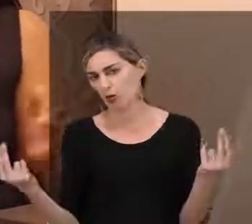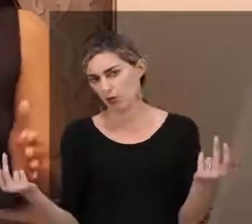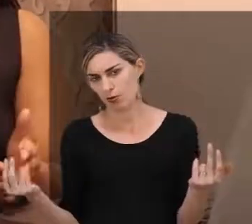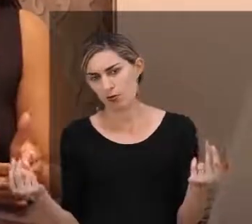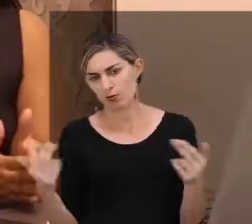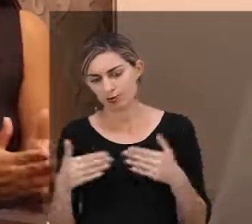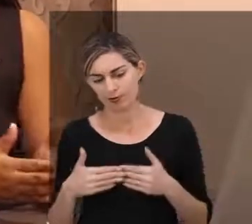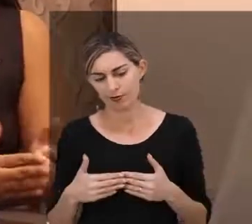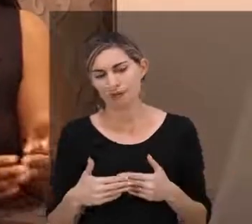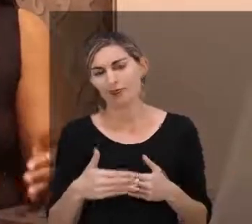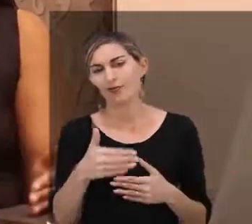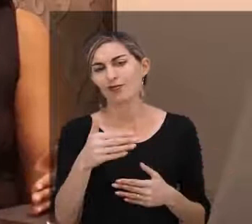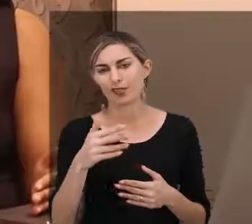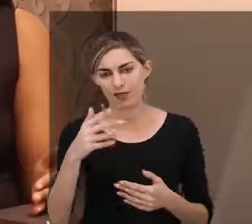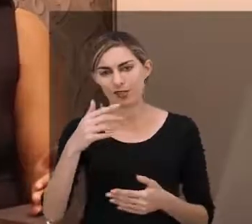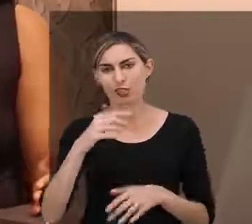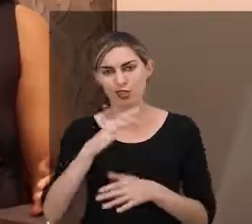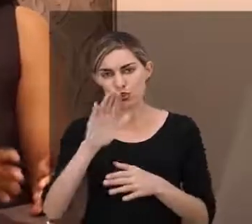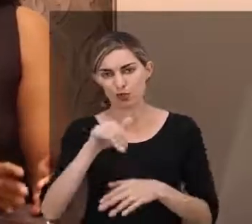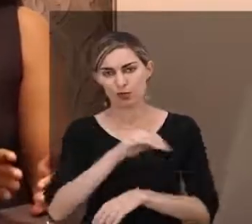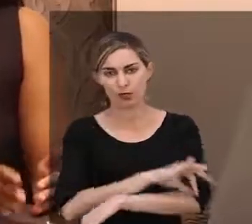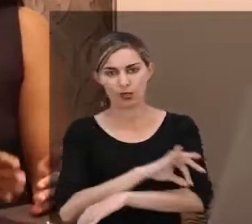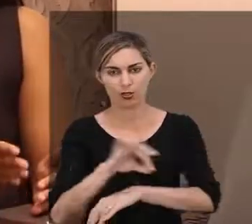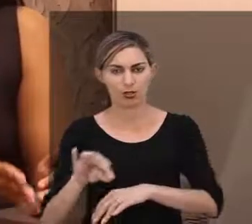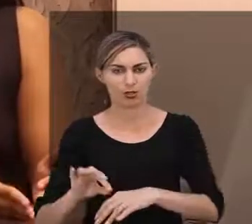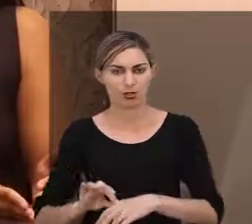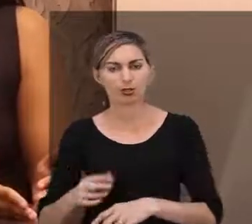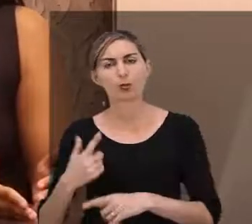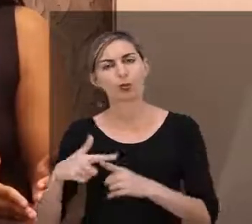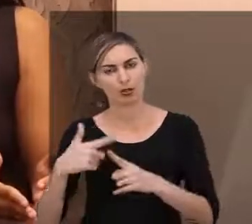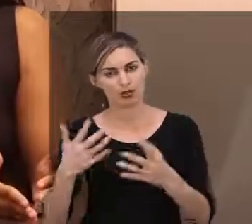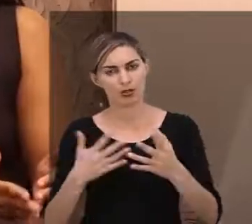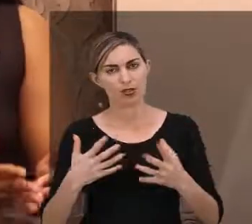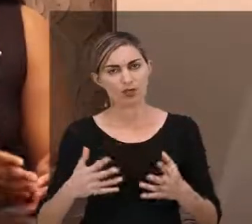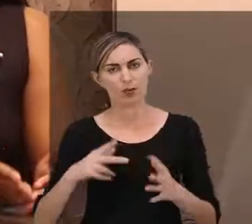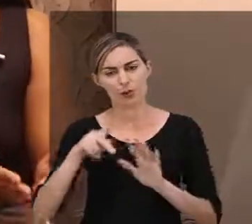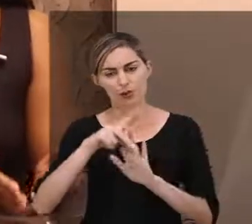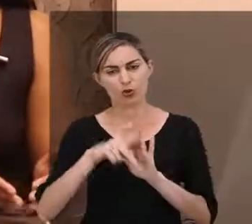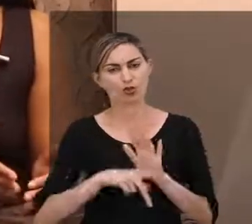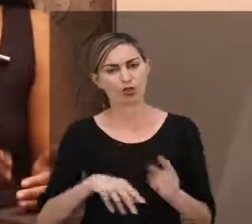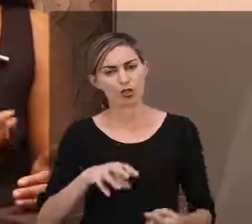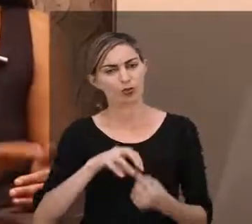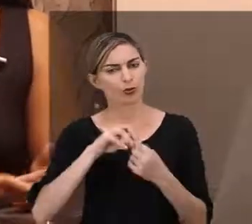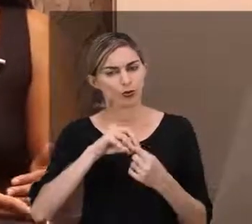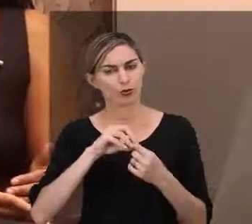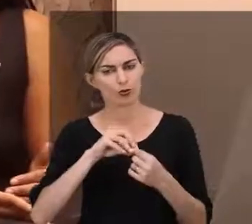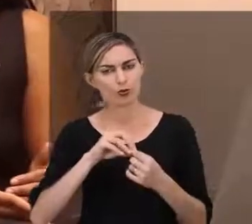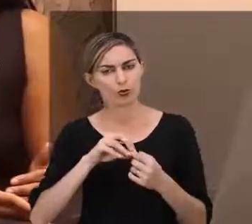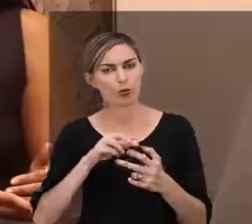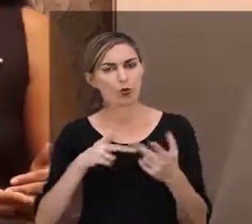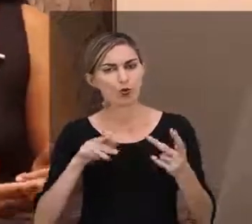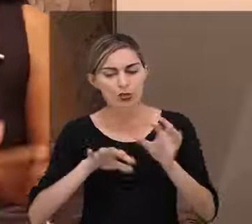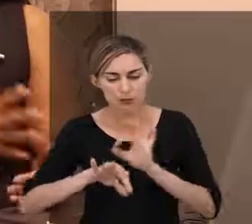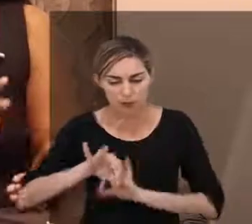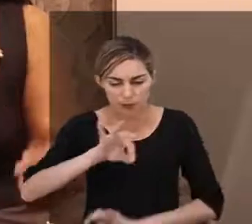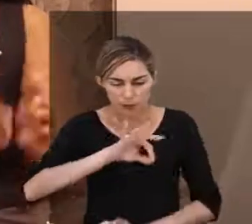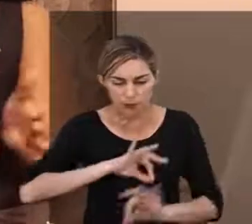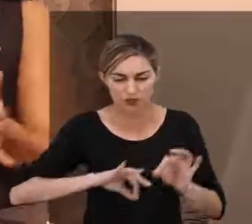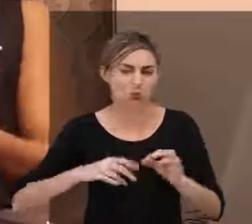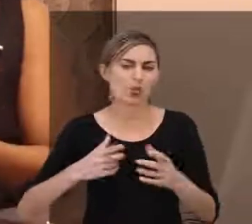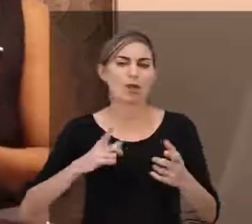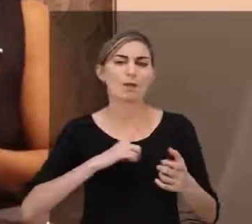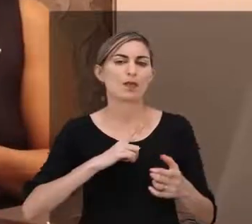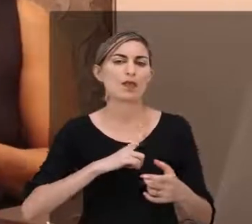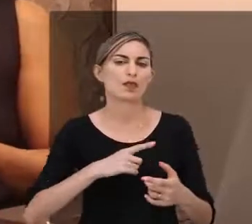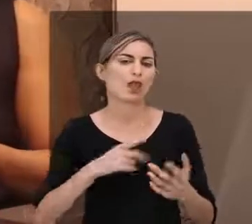A partir do momento que você contrata um arquiteto, é porque você quer um projeto exclusivo, é porque você quer uma coisa bem elaborada, não é para estar